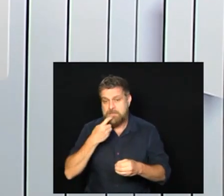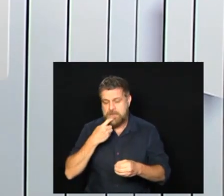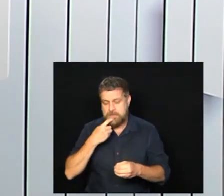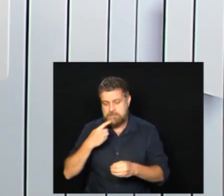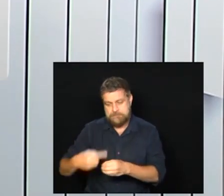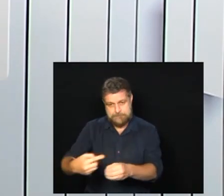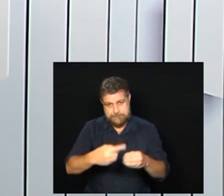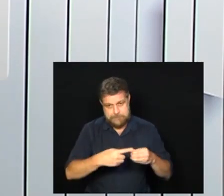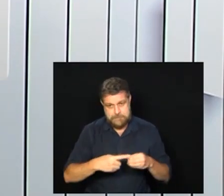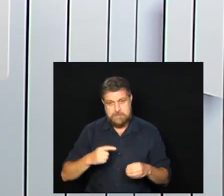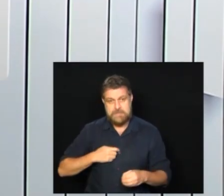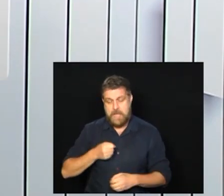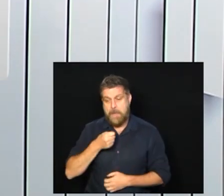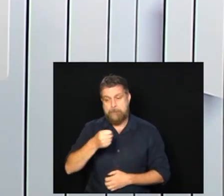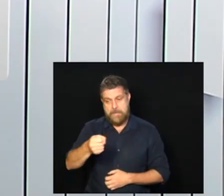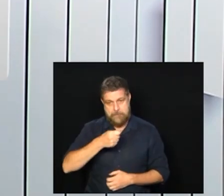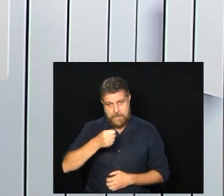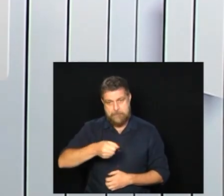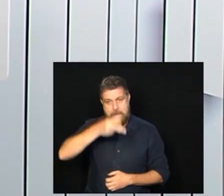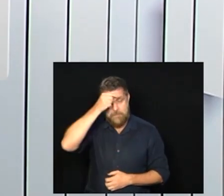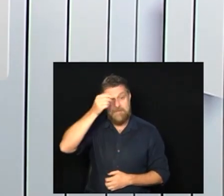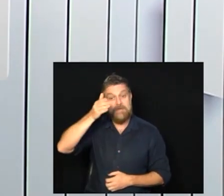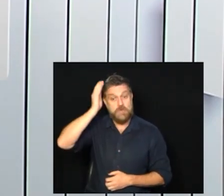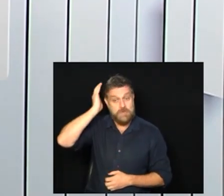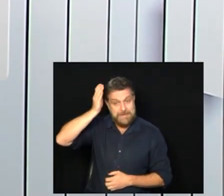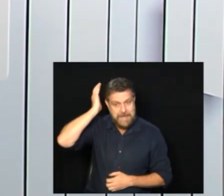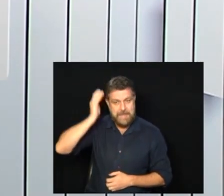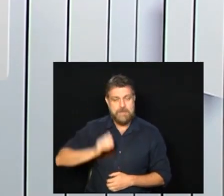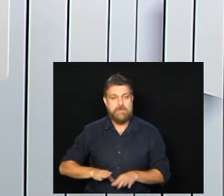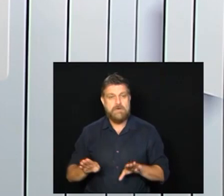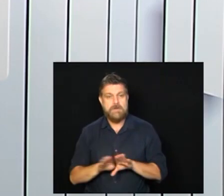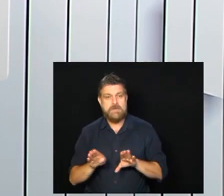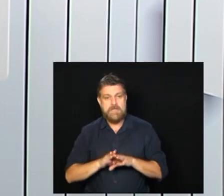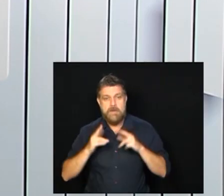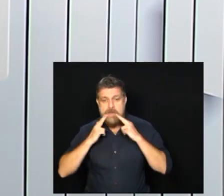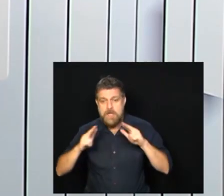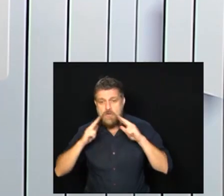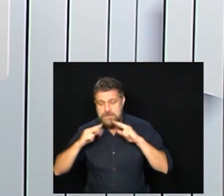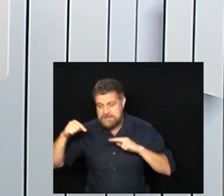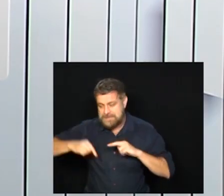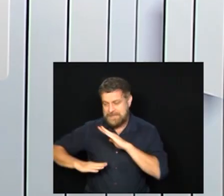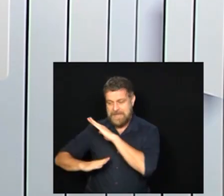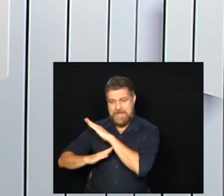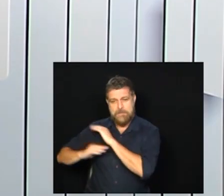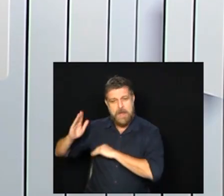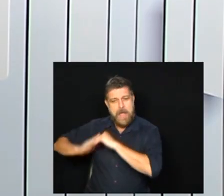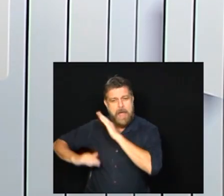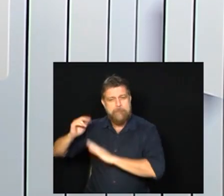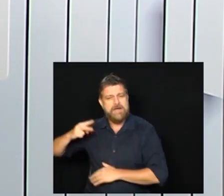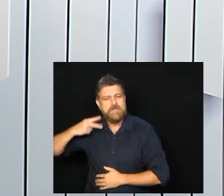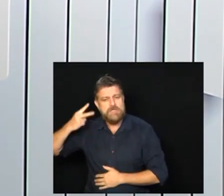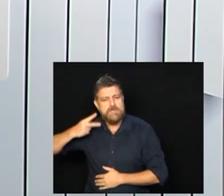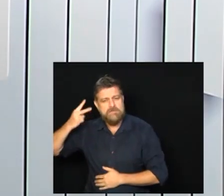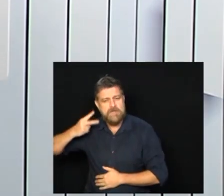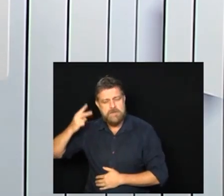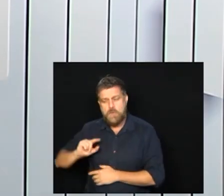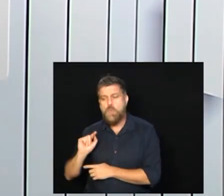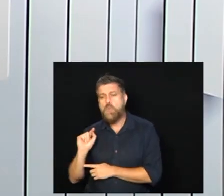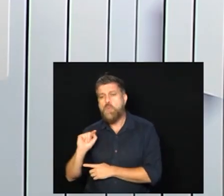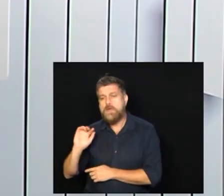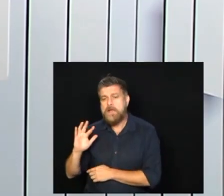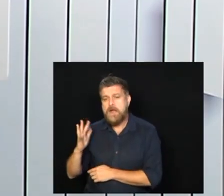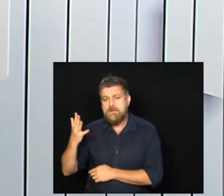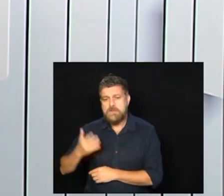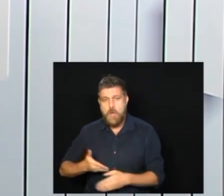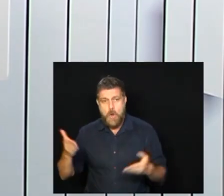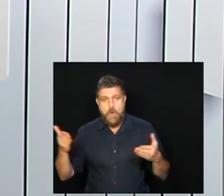Campinas com a coletiva do prefeito Dário Saad. Tem as notícias aqui do Legislativo, do que acontece na Câmara de Campinas. Hoje